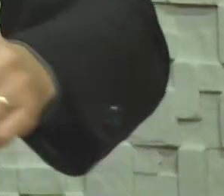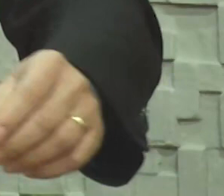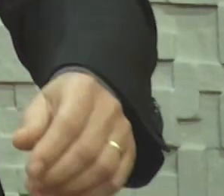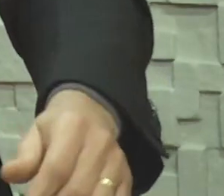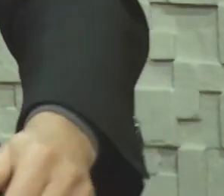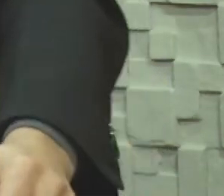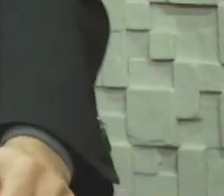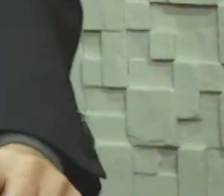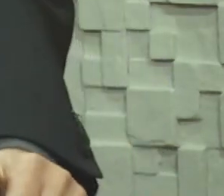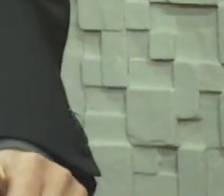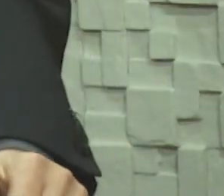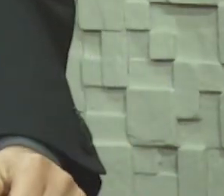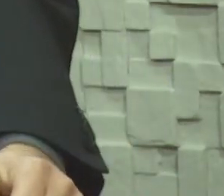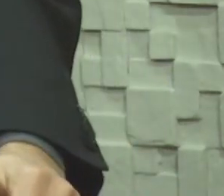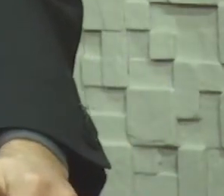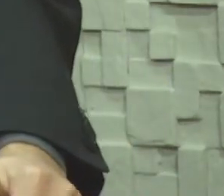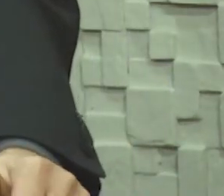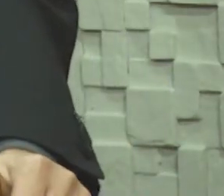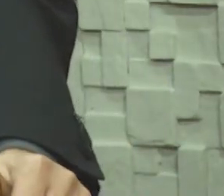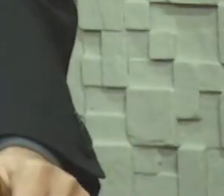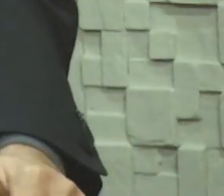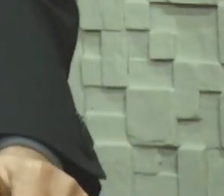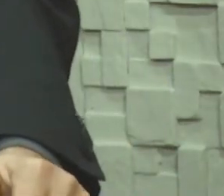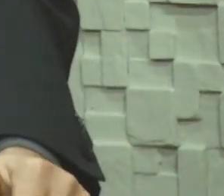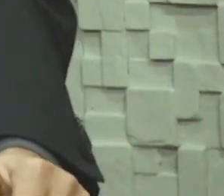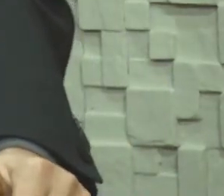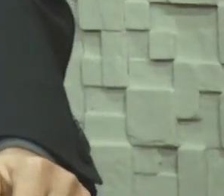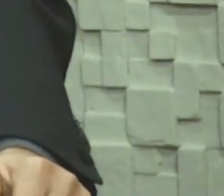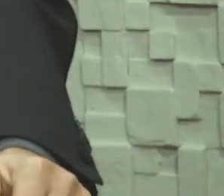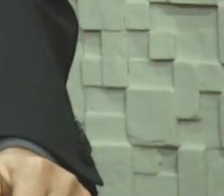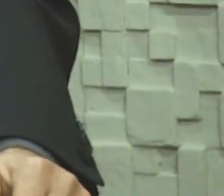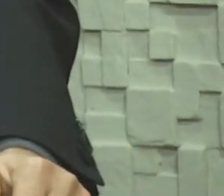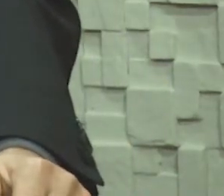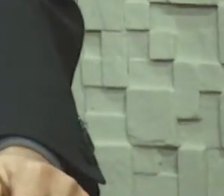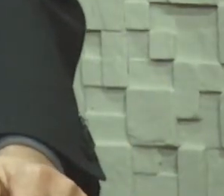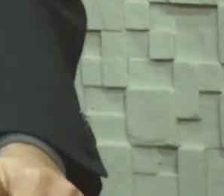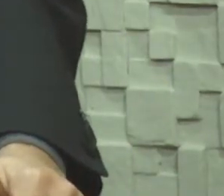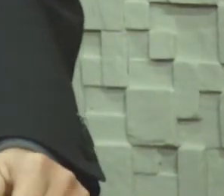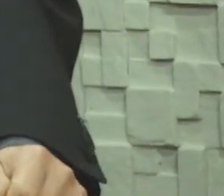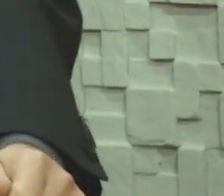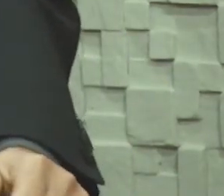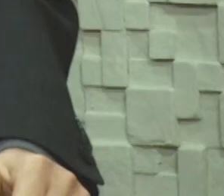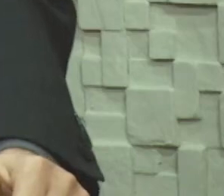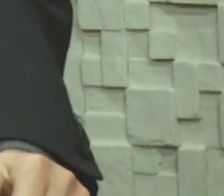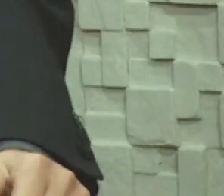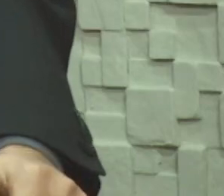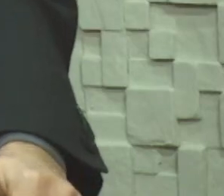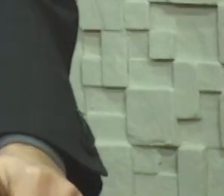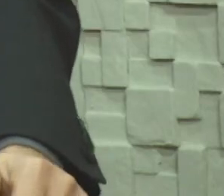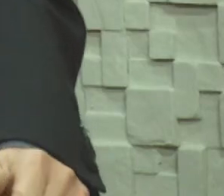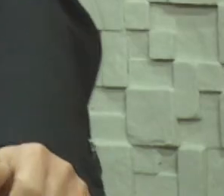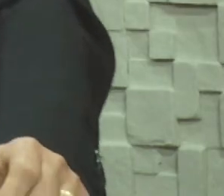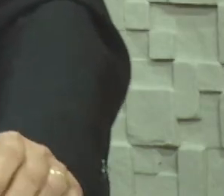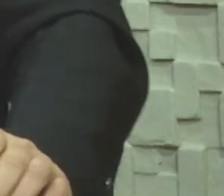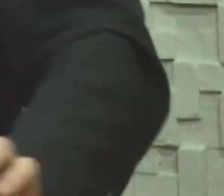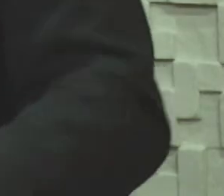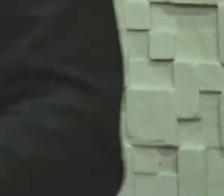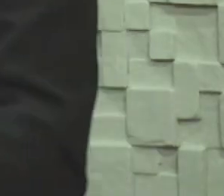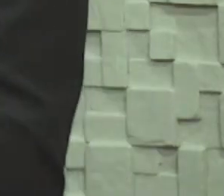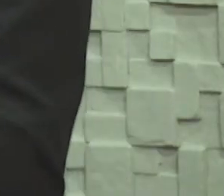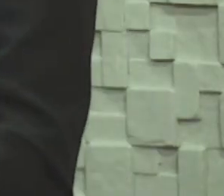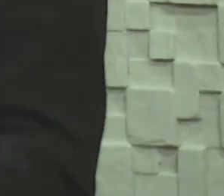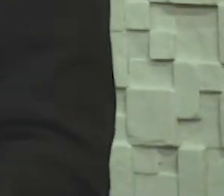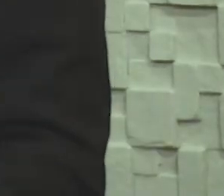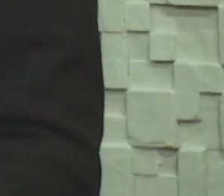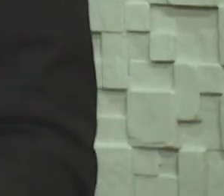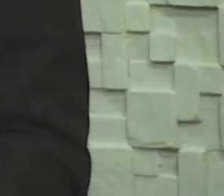muito perto de entrar na bandeira vermelha tá e se isso acontecesse traria um grande prejuízo pra nós né além do que já já